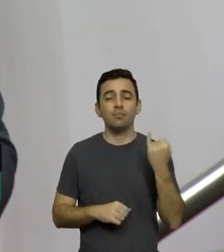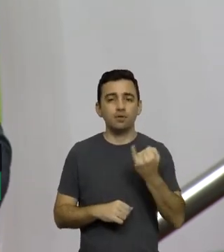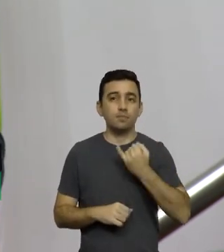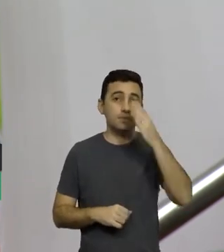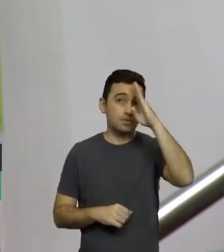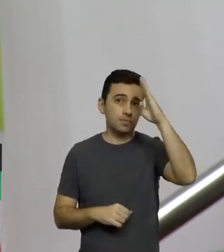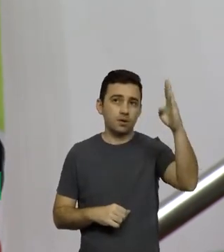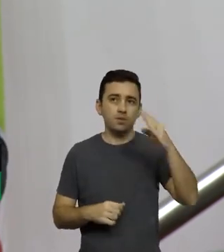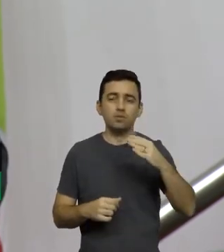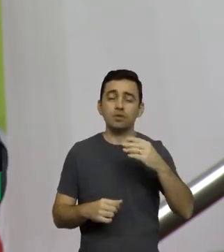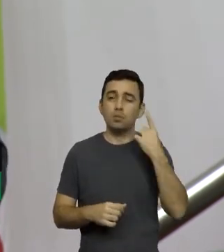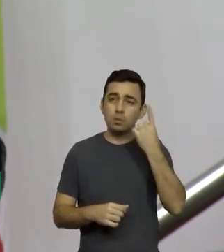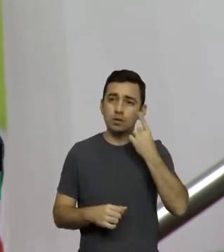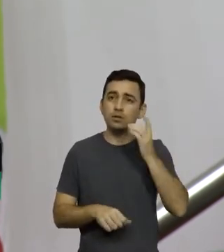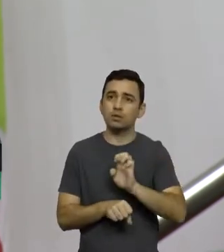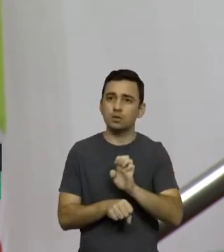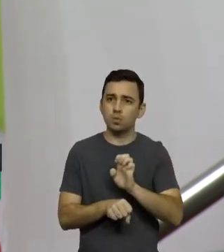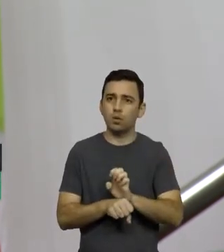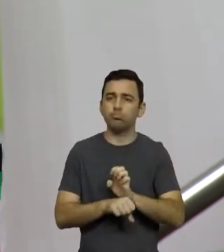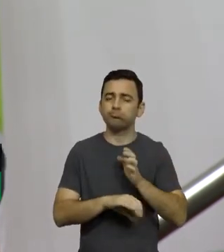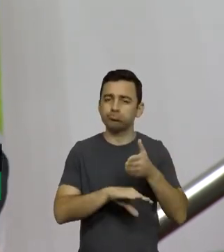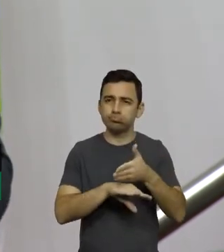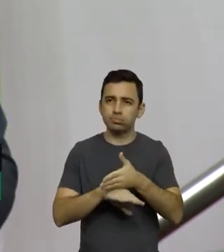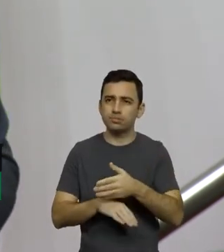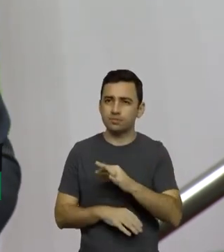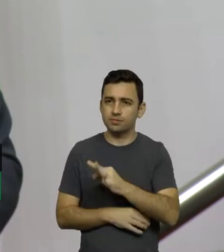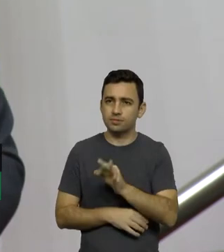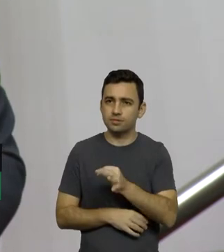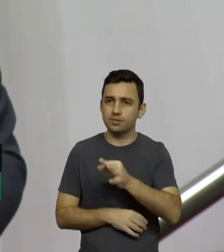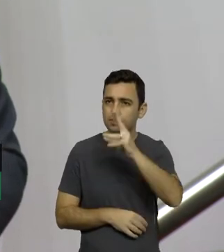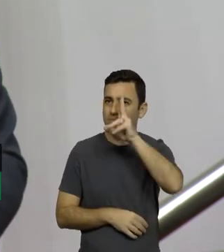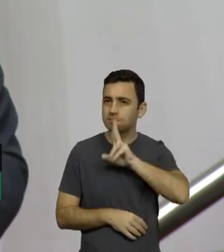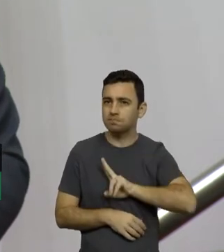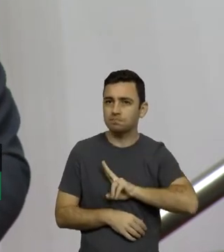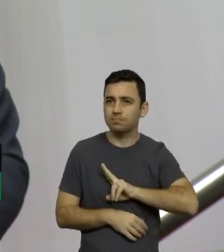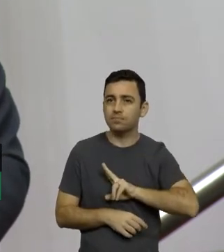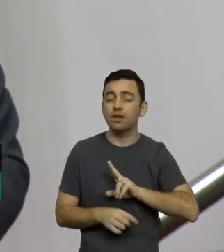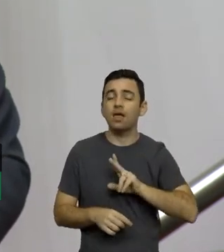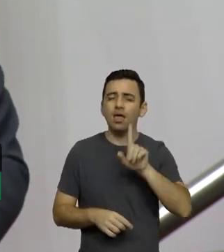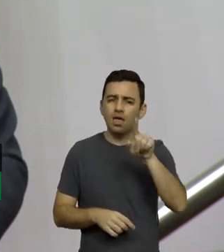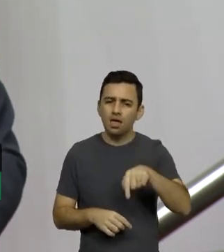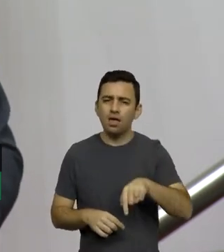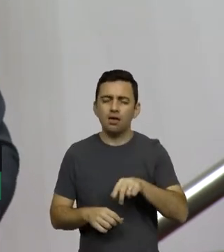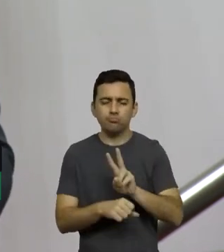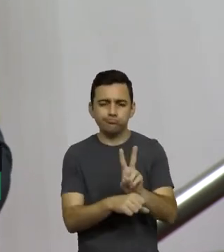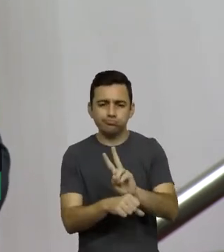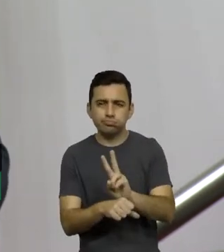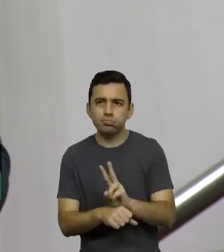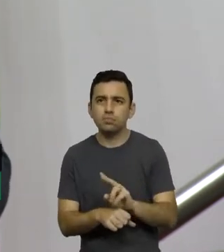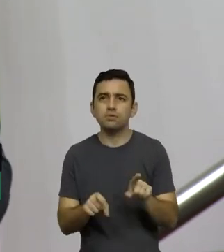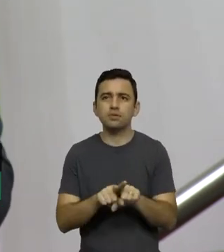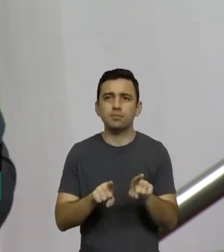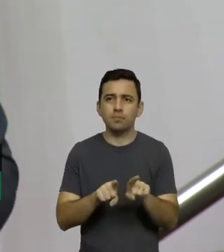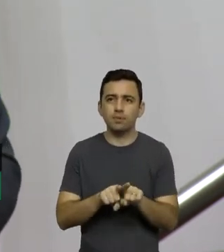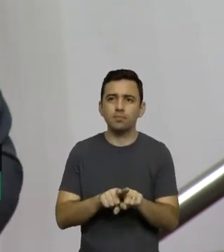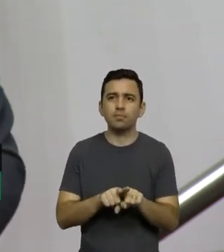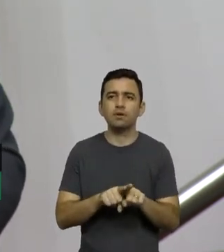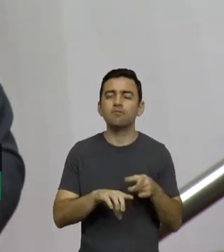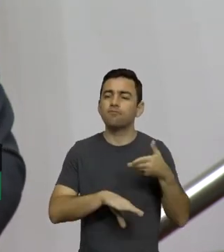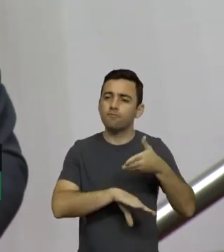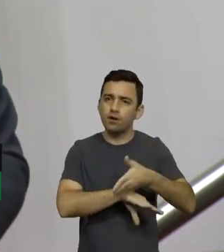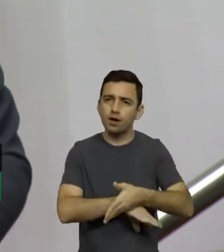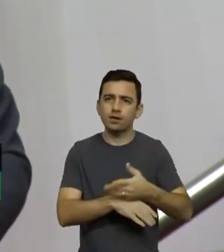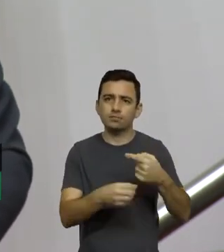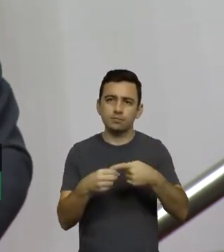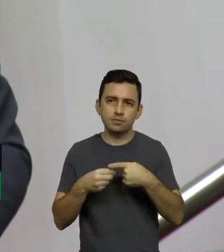papel de um deputado estadual, deputado Vanatz. Além de legislar e fiscalizar, ser um elo de ligação entre os municípios e o